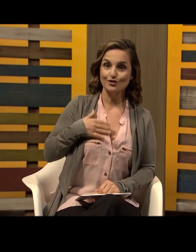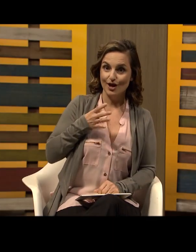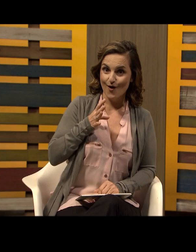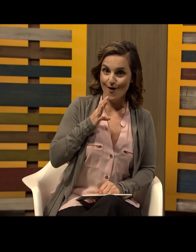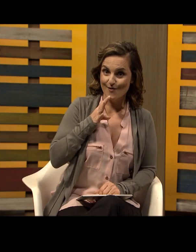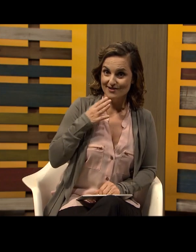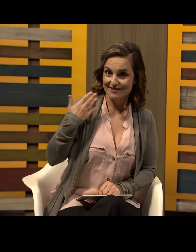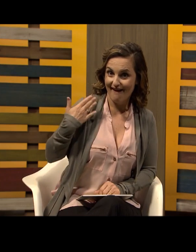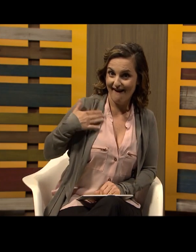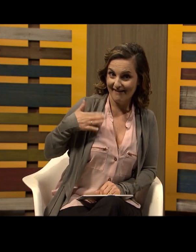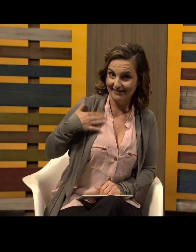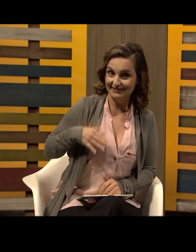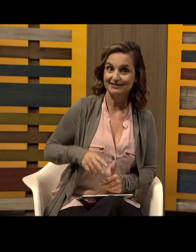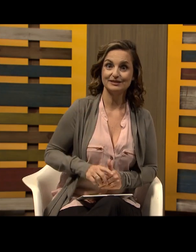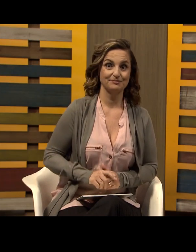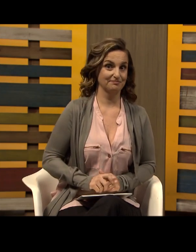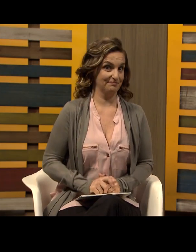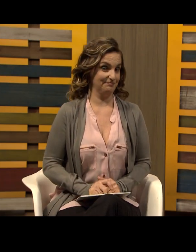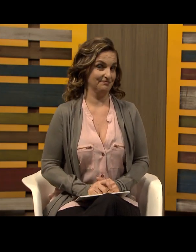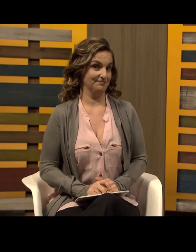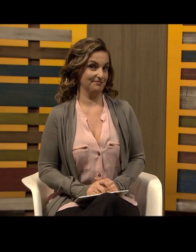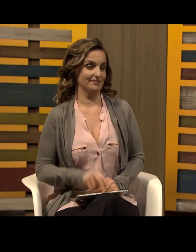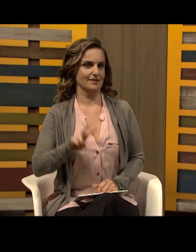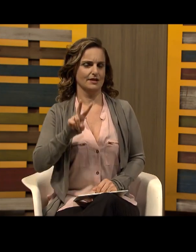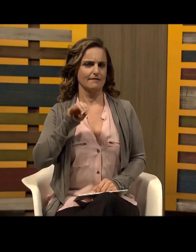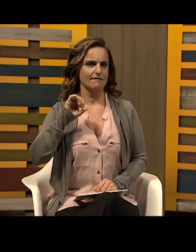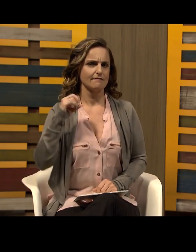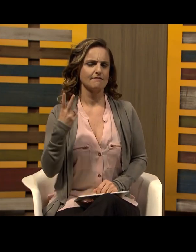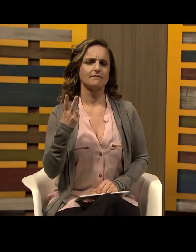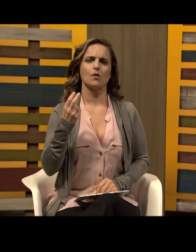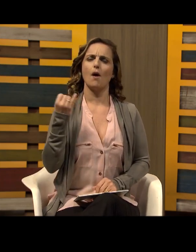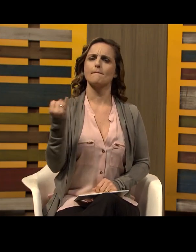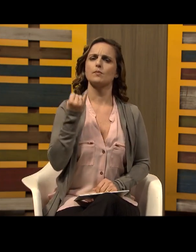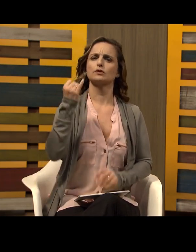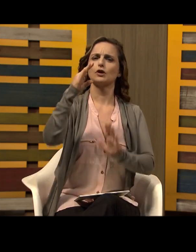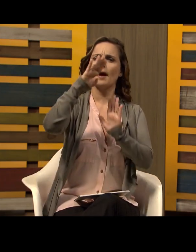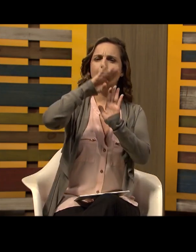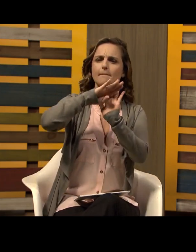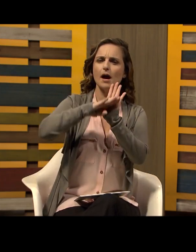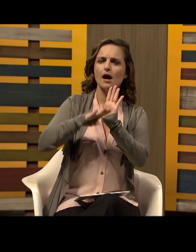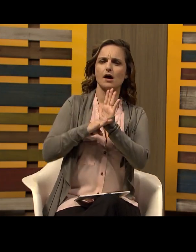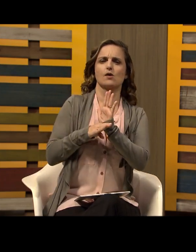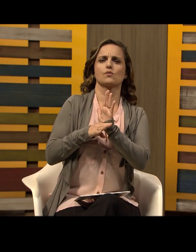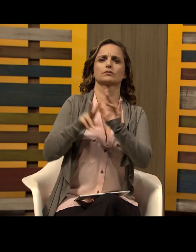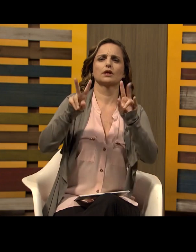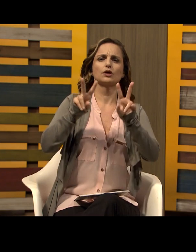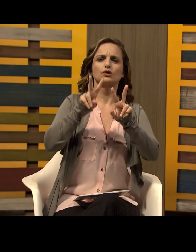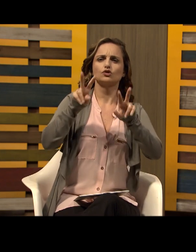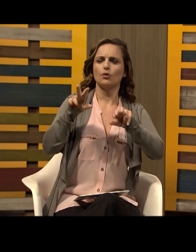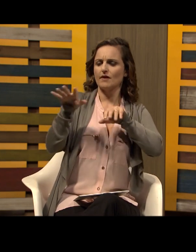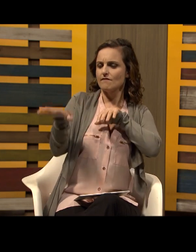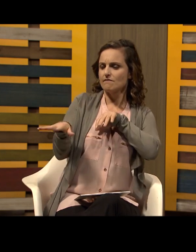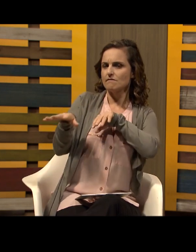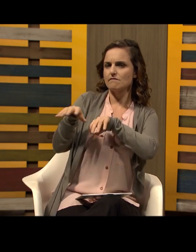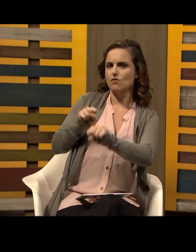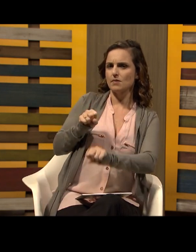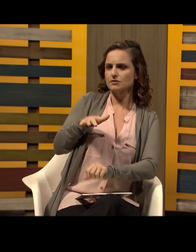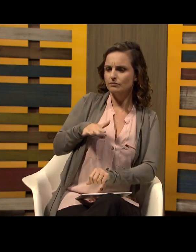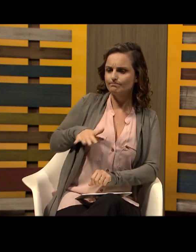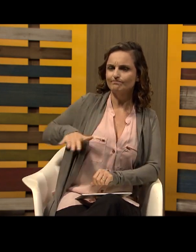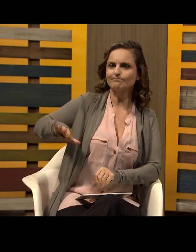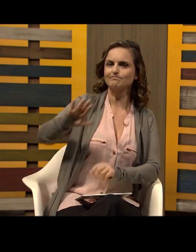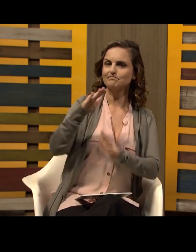Uau! Gostaram de conhecer a secretária da Semesp, Karine dos Santos? Assim como a importância da